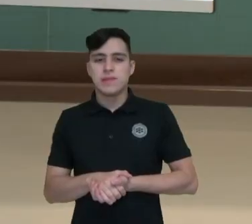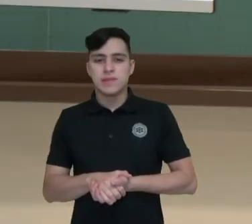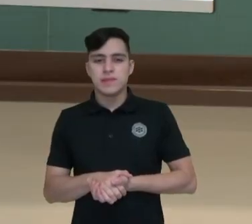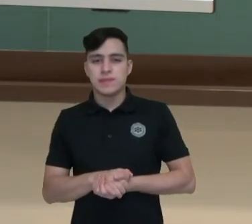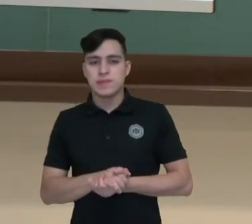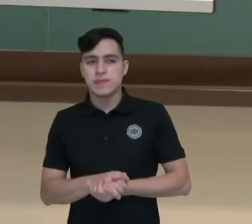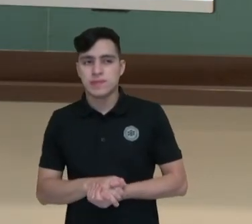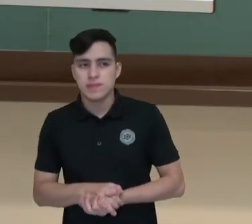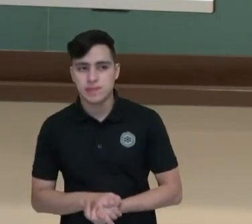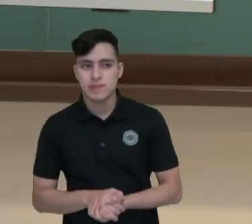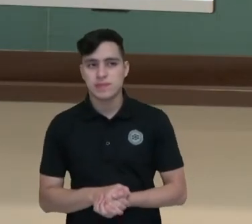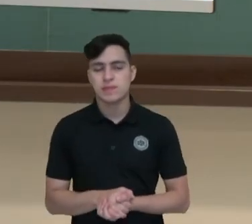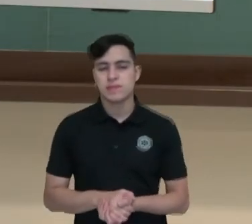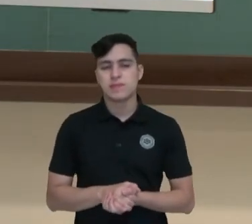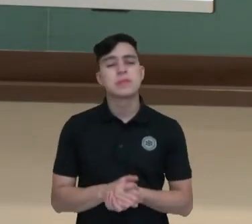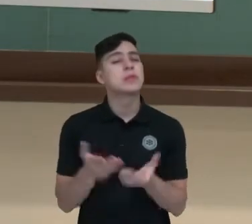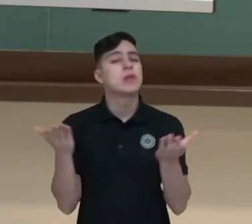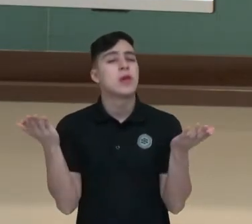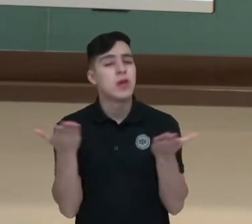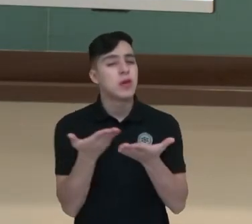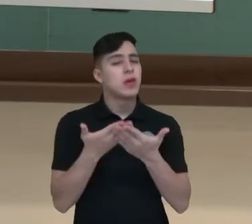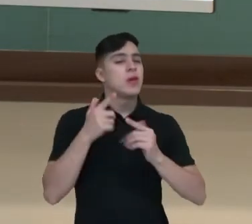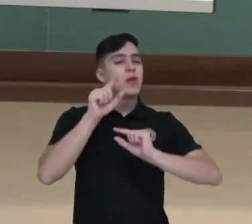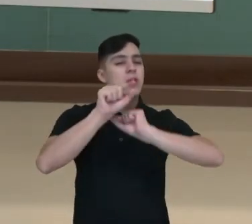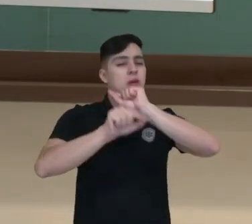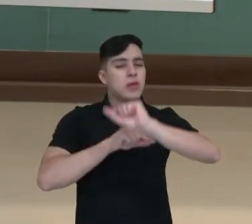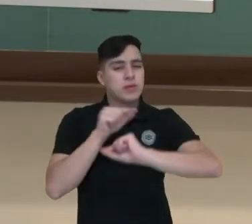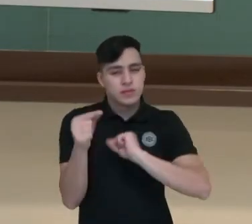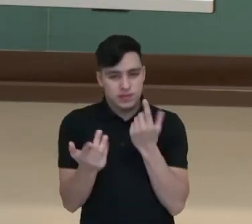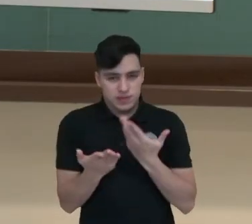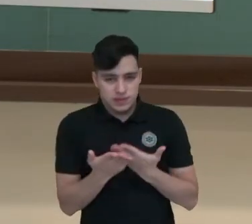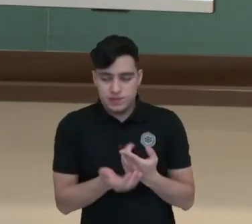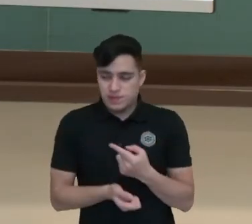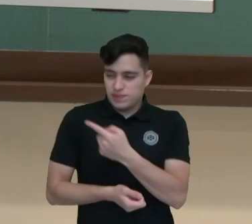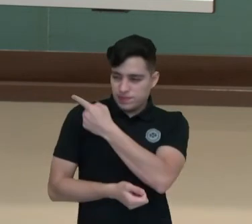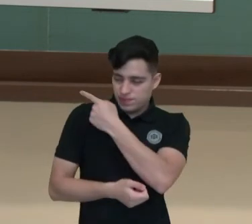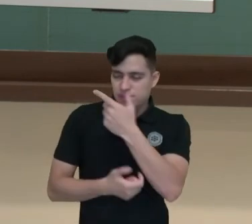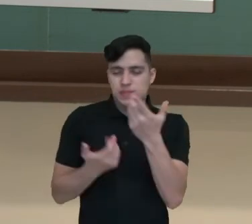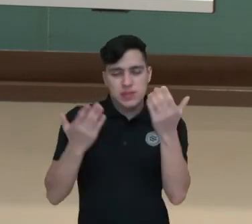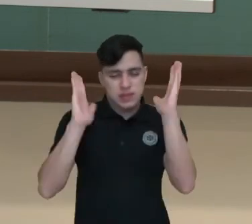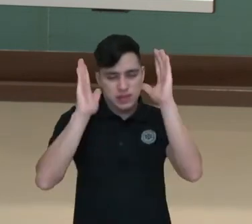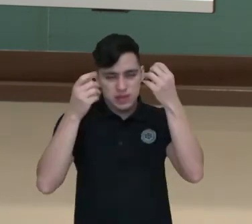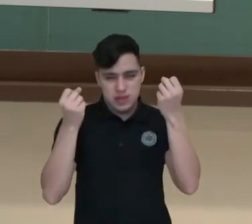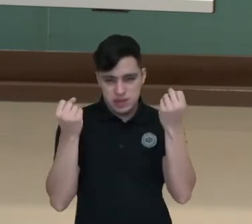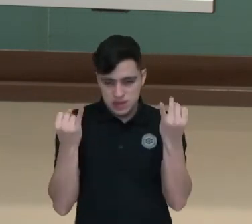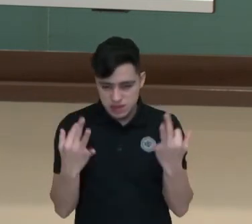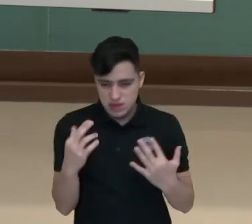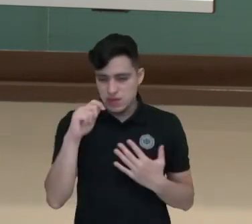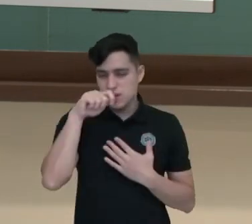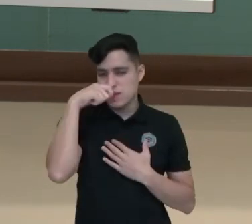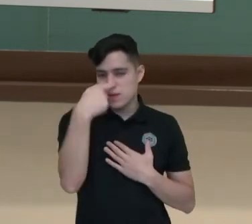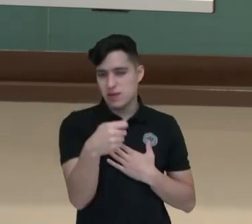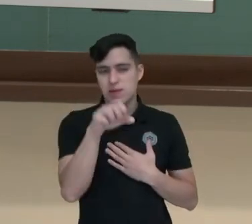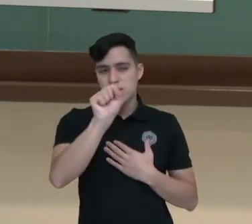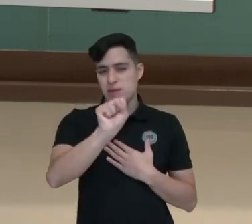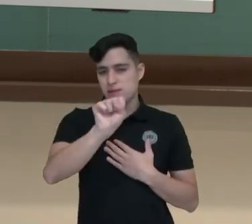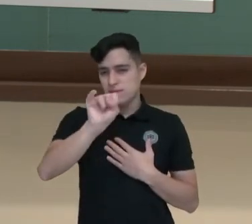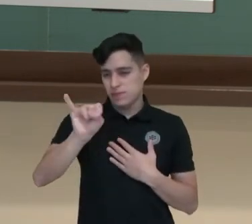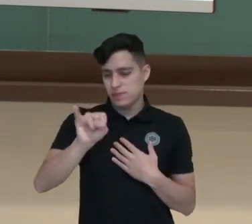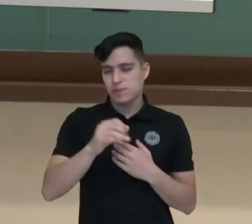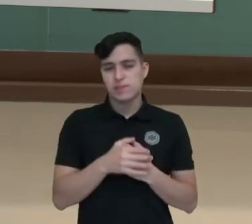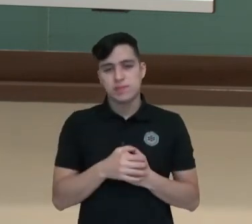ok? Nessa aula, pessoal, o que nós vimos nessa aula? Nós falamos sobre o Sistema